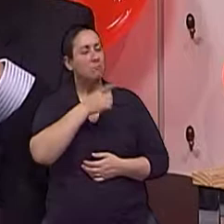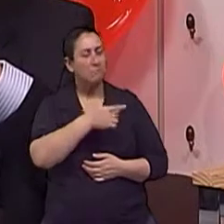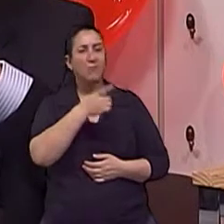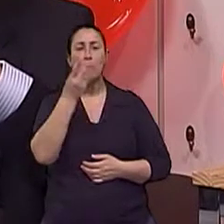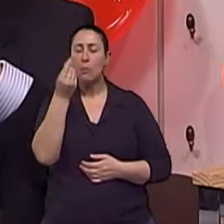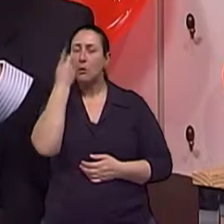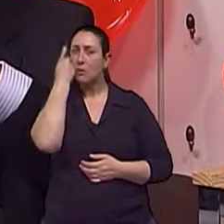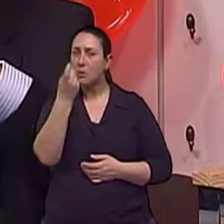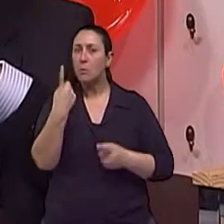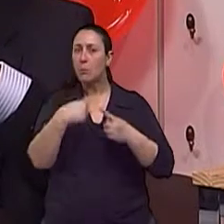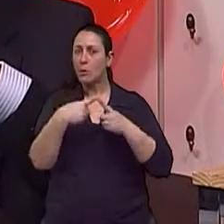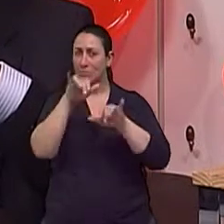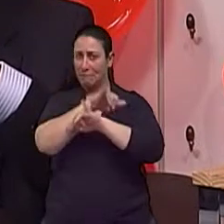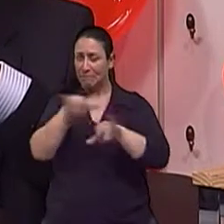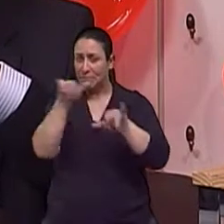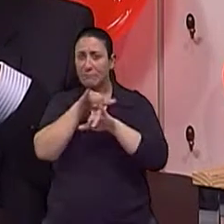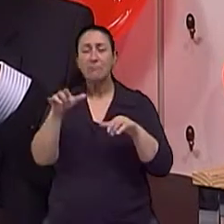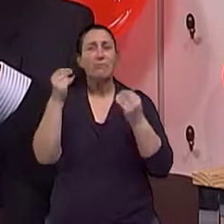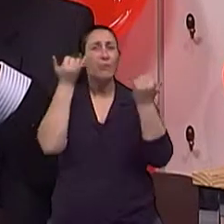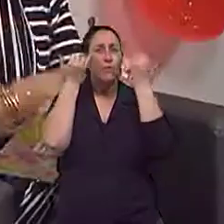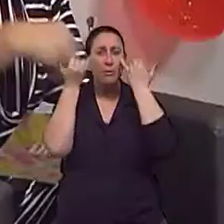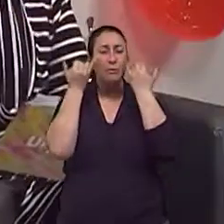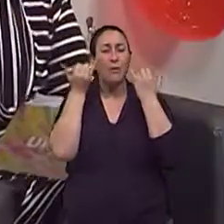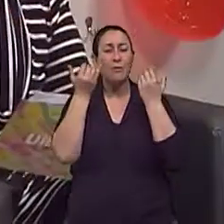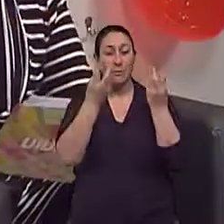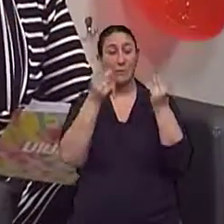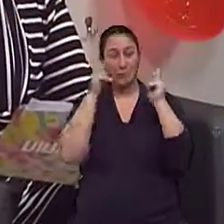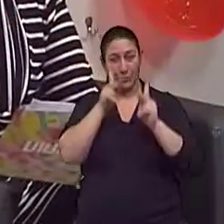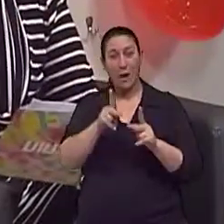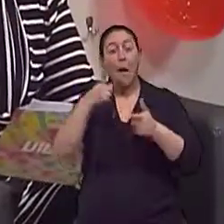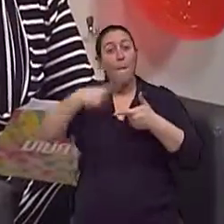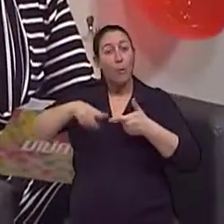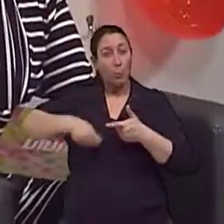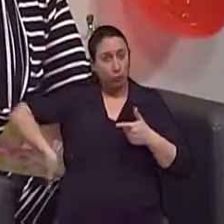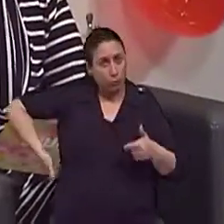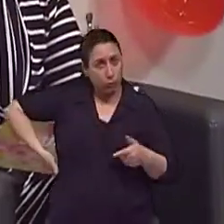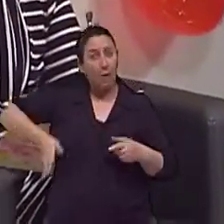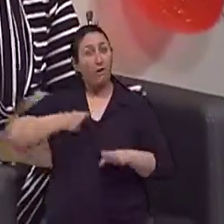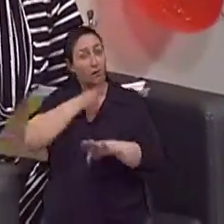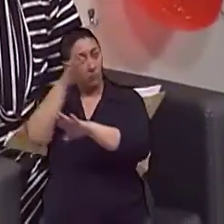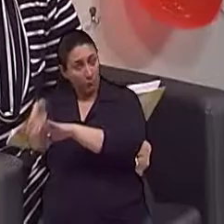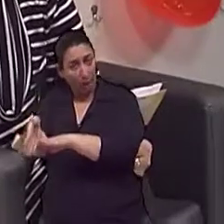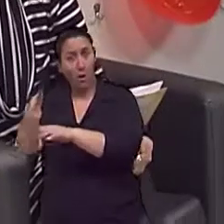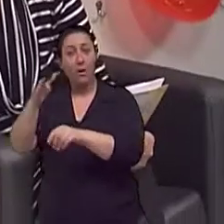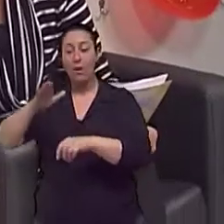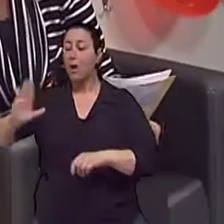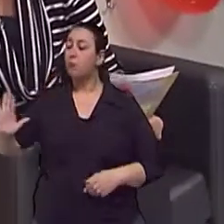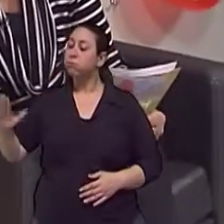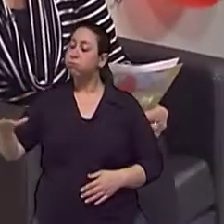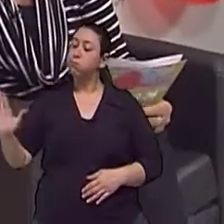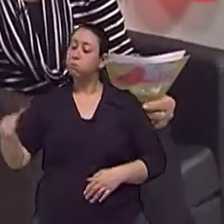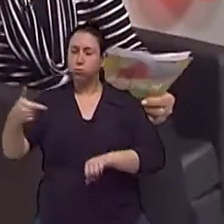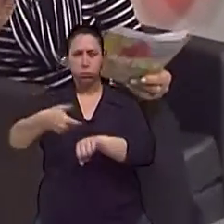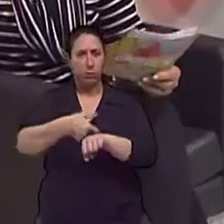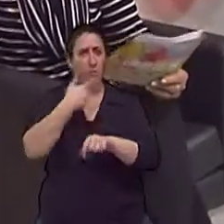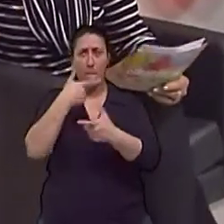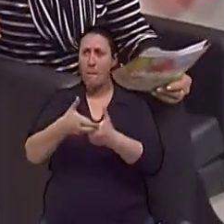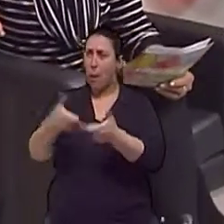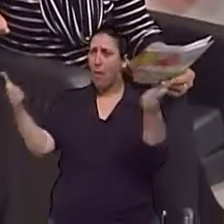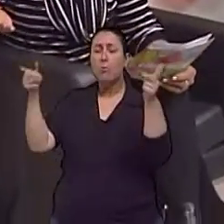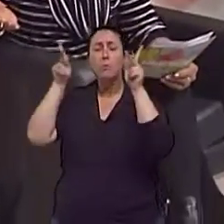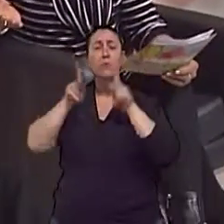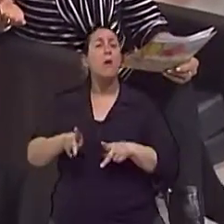com problema renal que vai para hemodiálise pode ter começado com pressão alta anos atrás